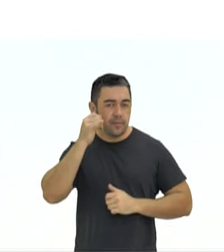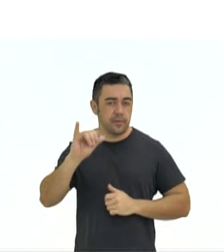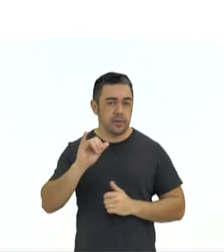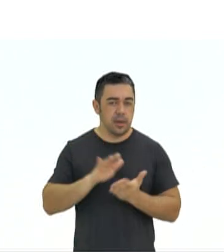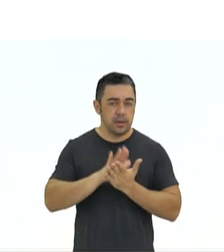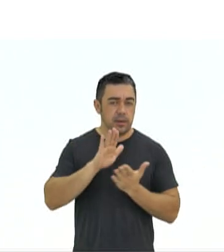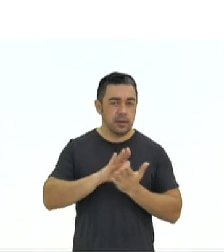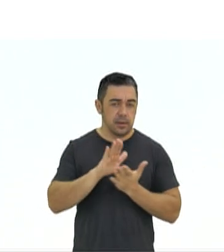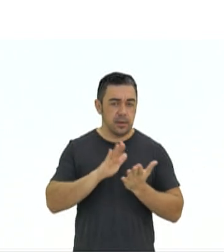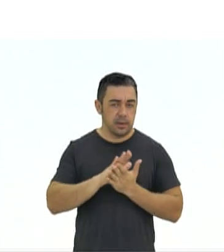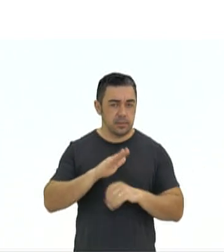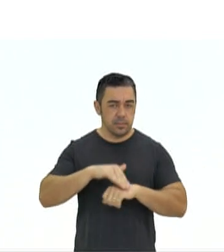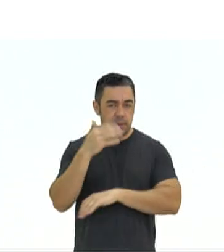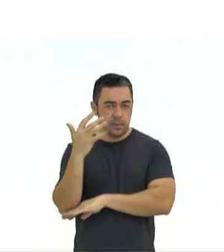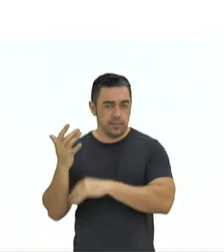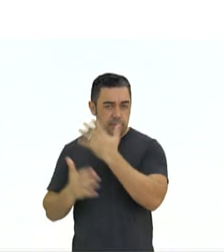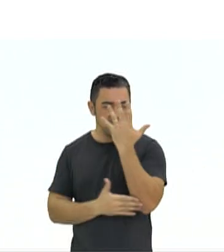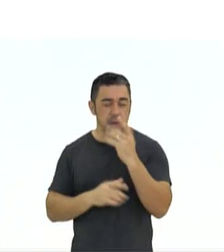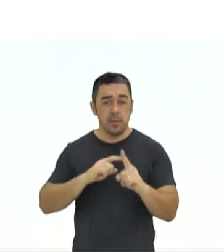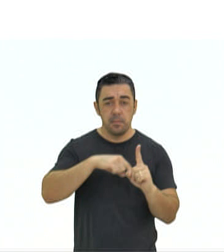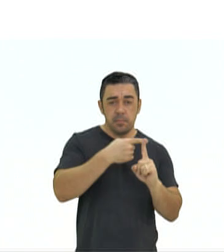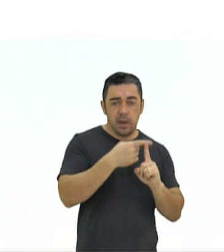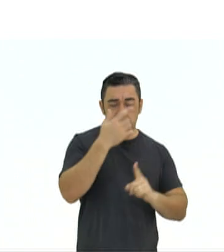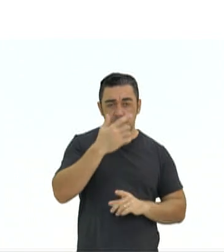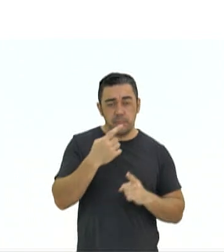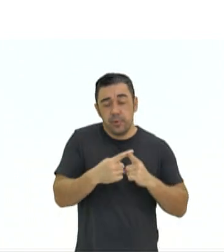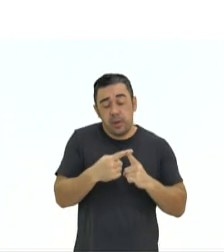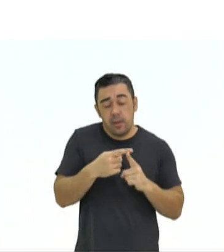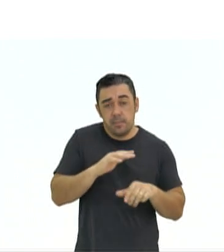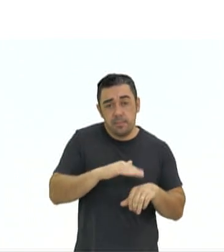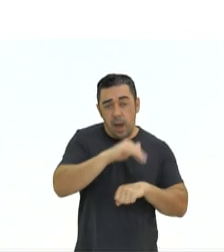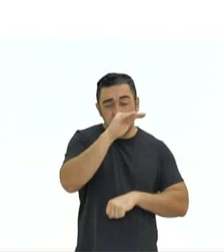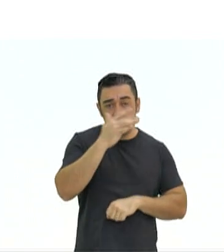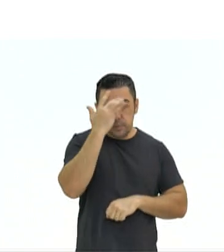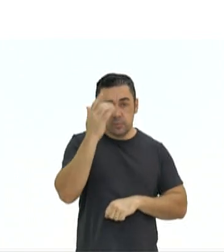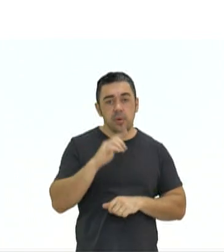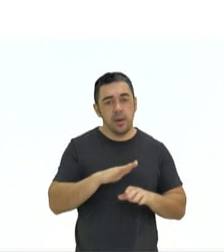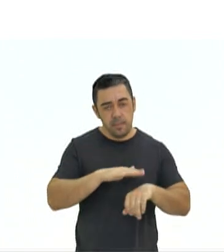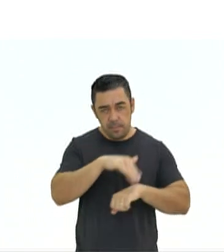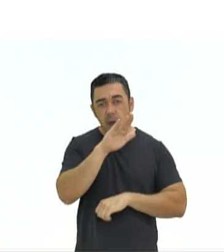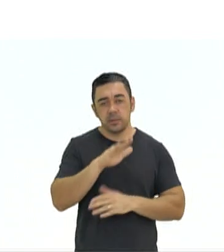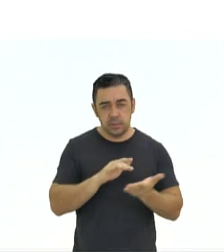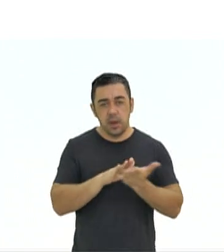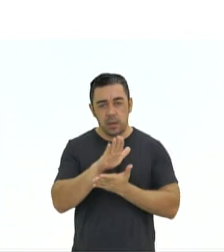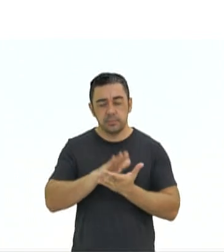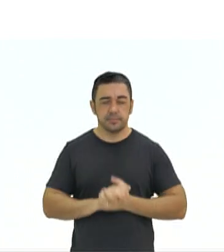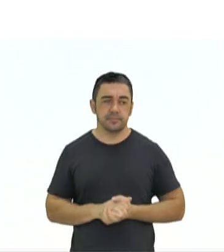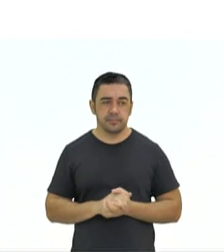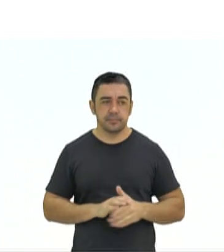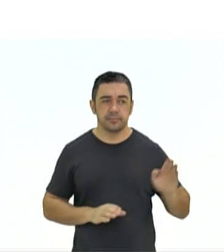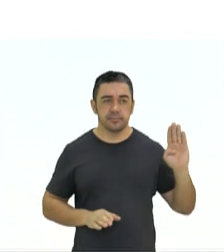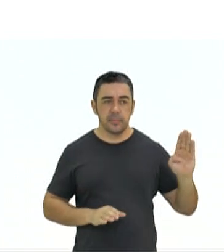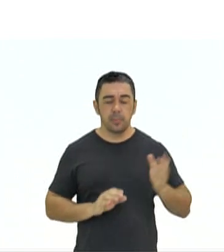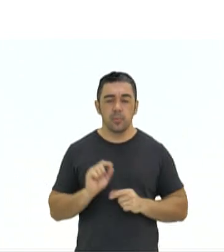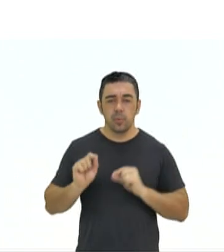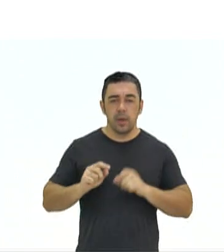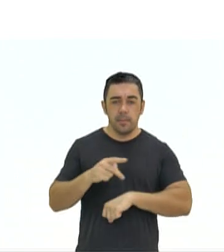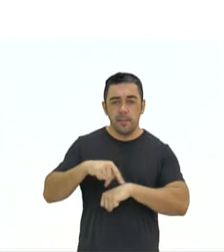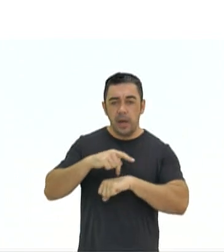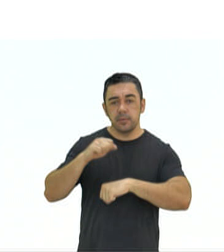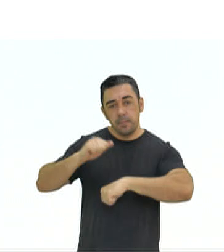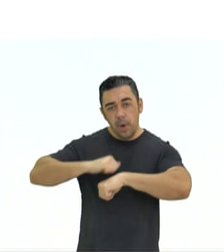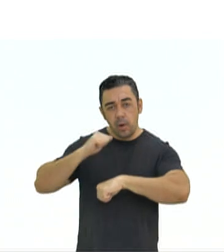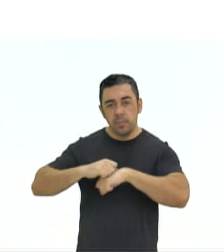desgastes ambientais, pois quanto mais gente, maior o consumo industrial. Letra B. A convicção de que os países